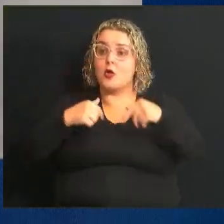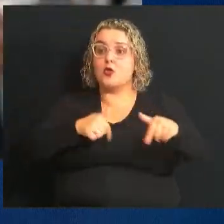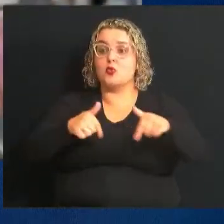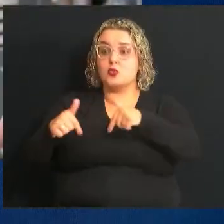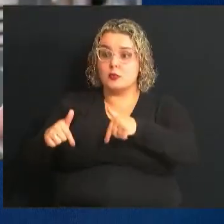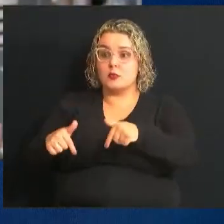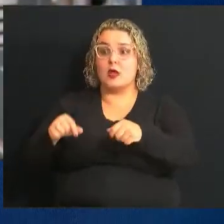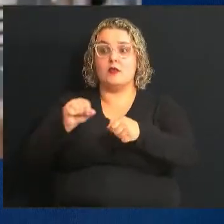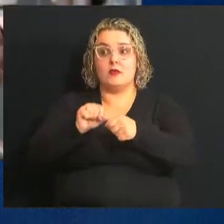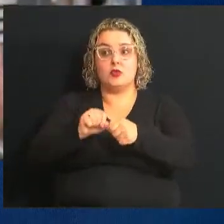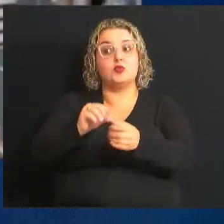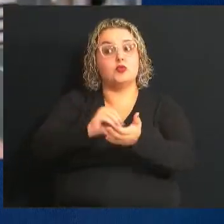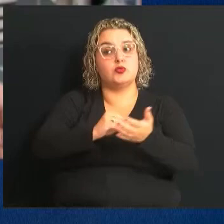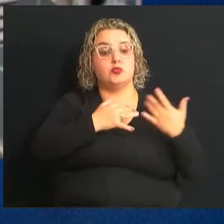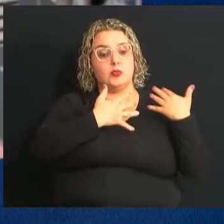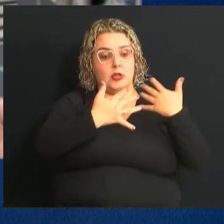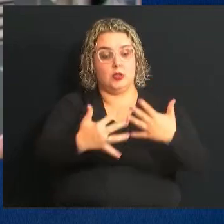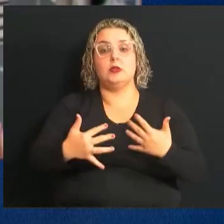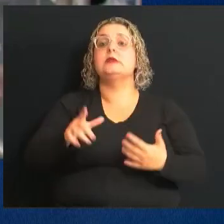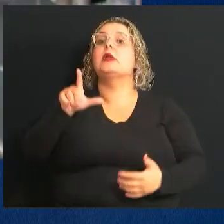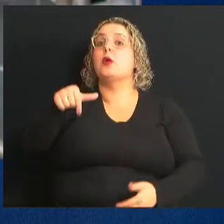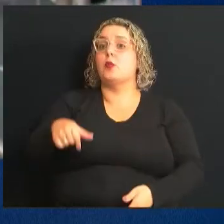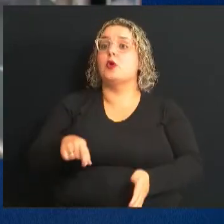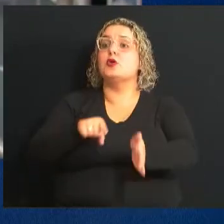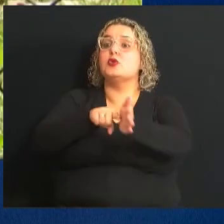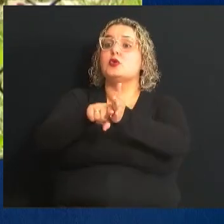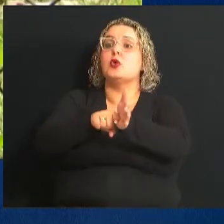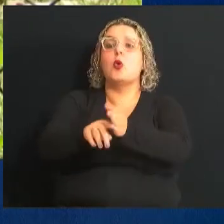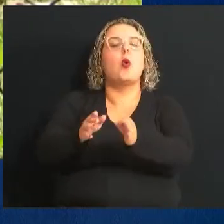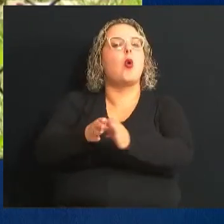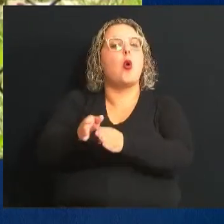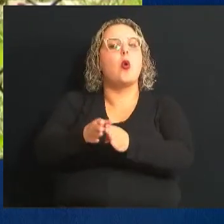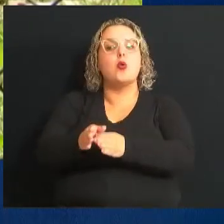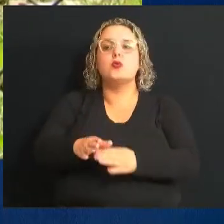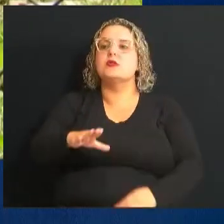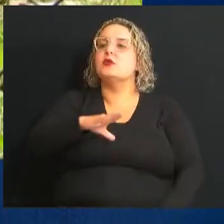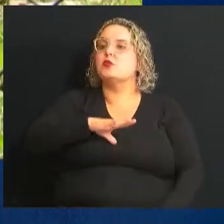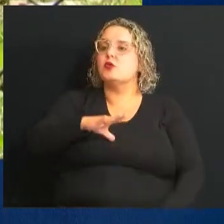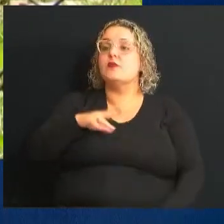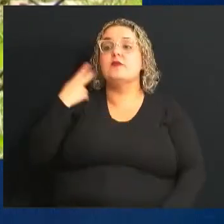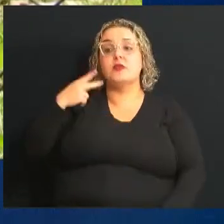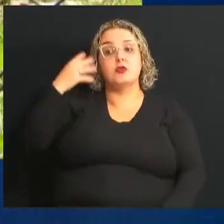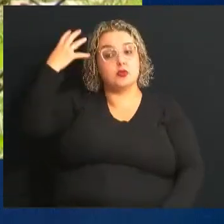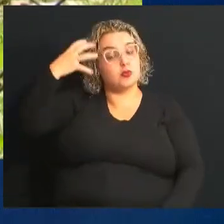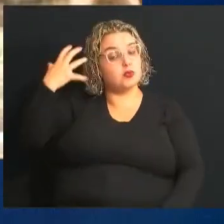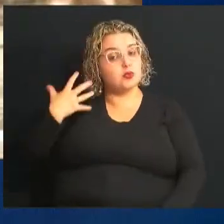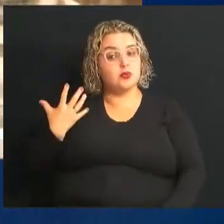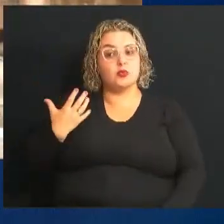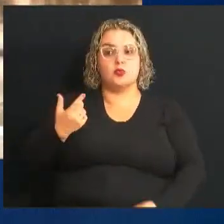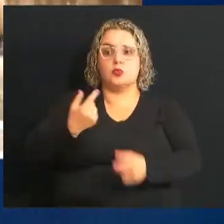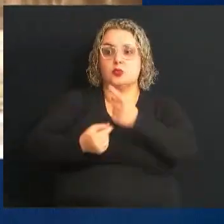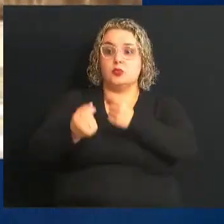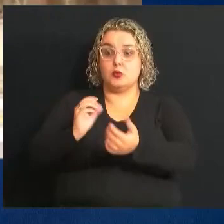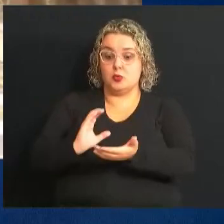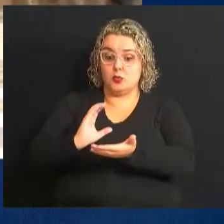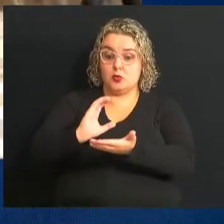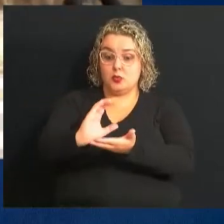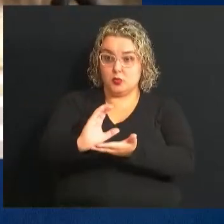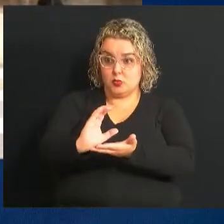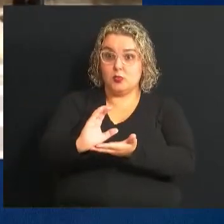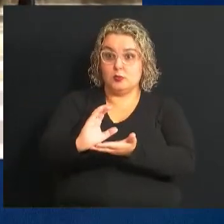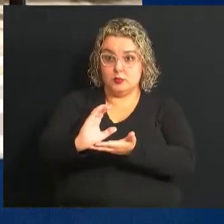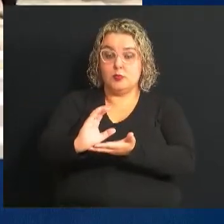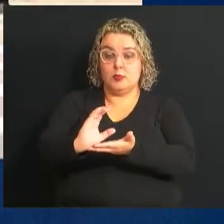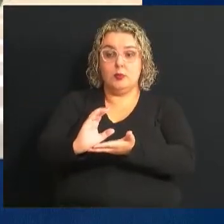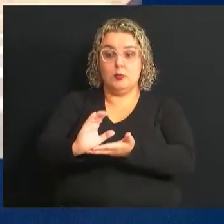ano. Após consultar o Conselho Municipal, vereadora Guida Calisto destina as emendas impositivas